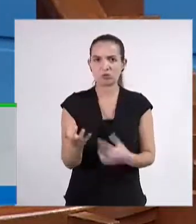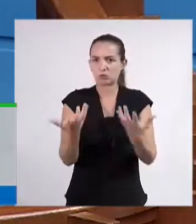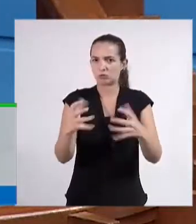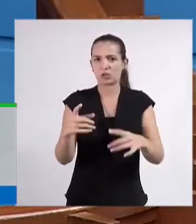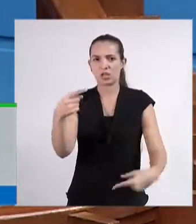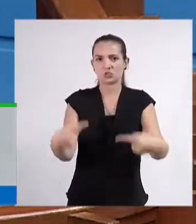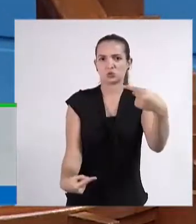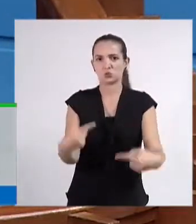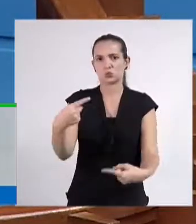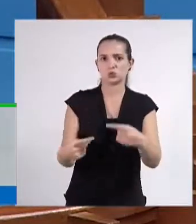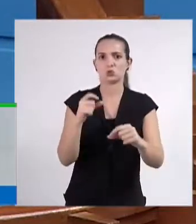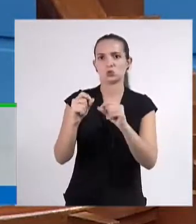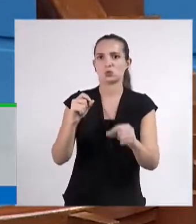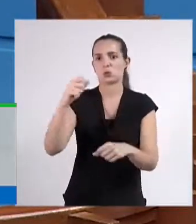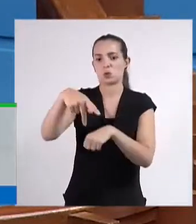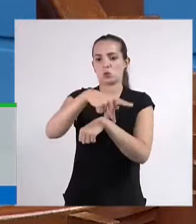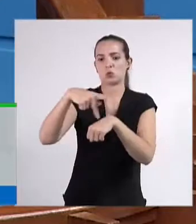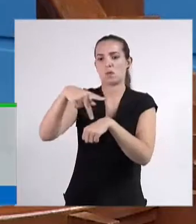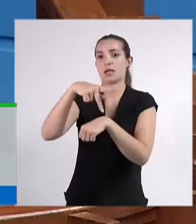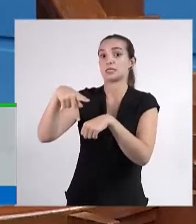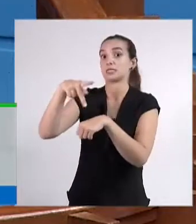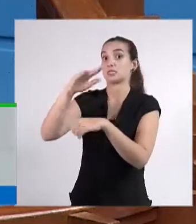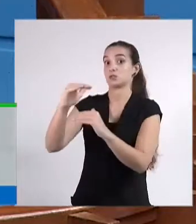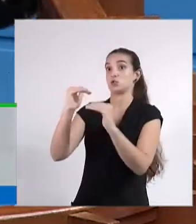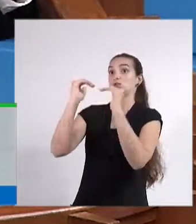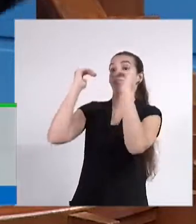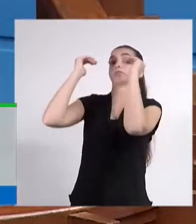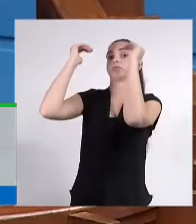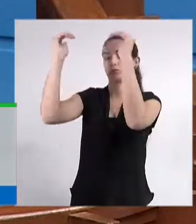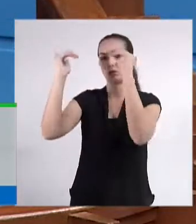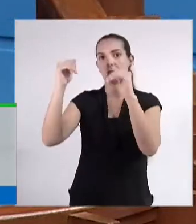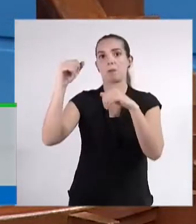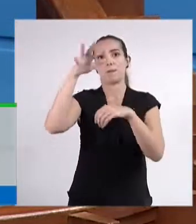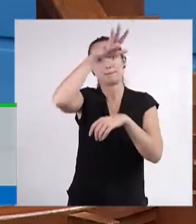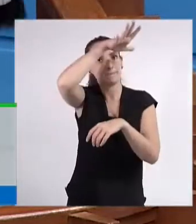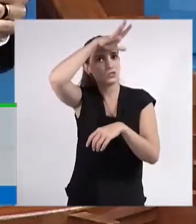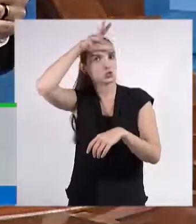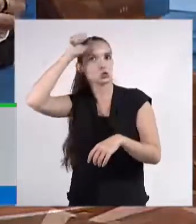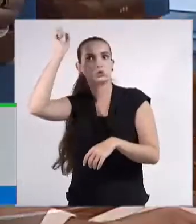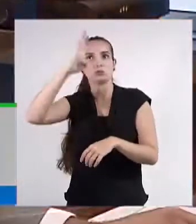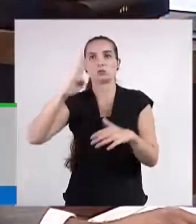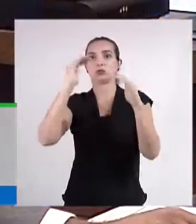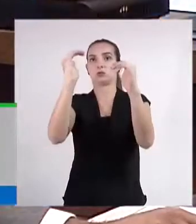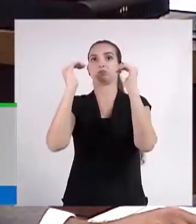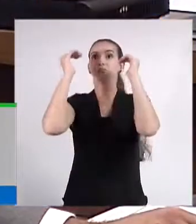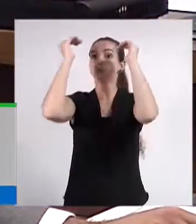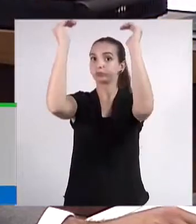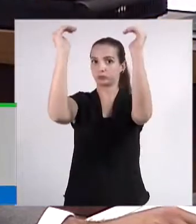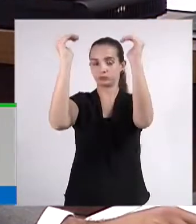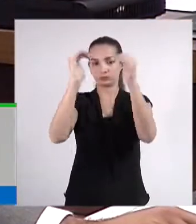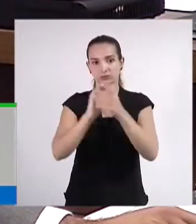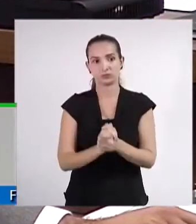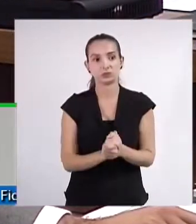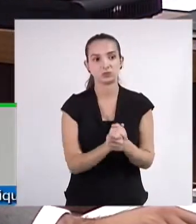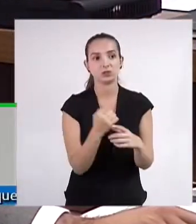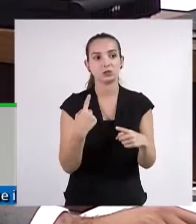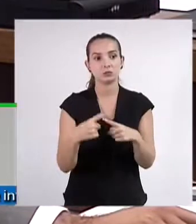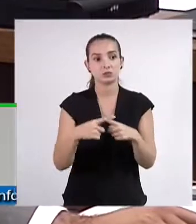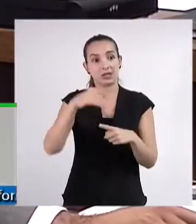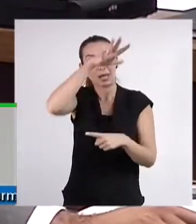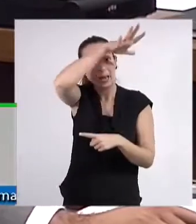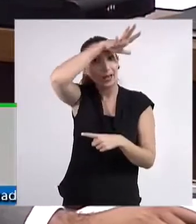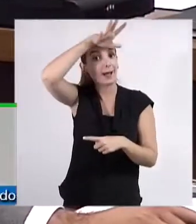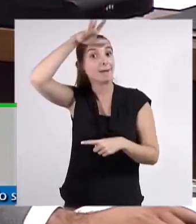a soberania da Amazônia, do Brasil em relação à Amazônia que está dentro das